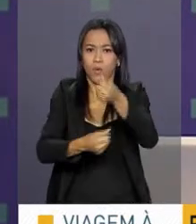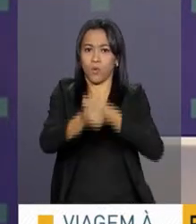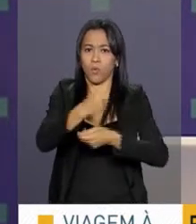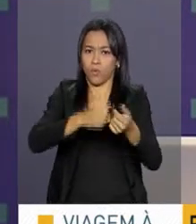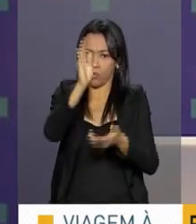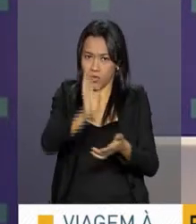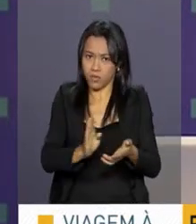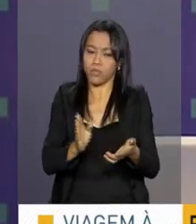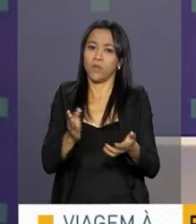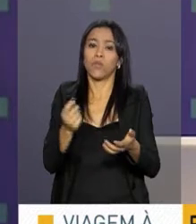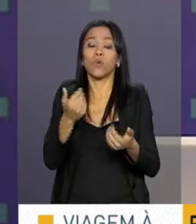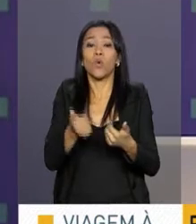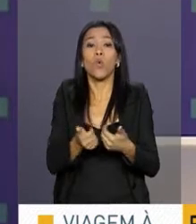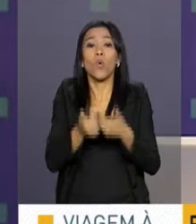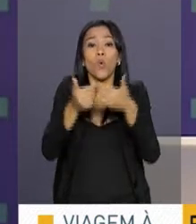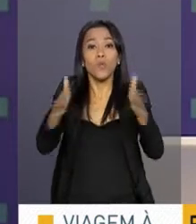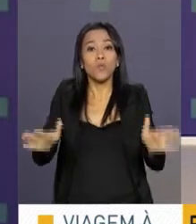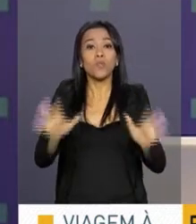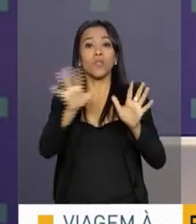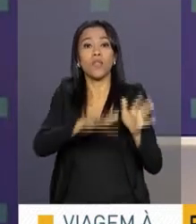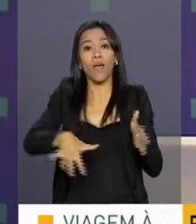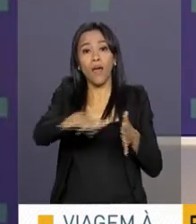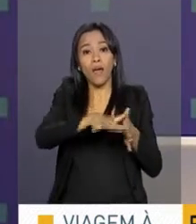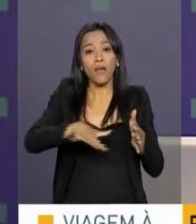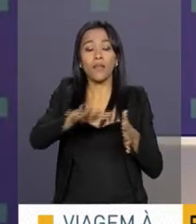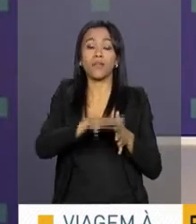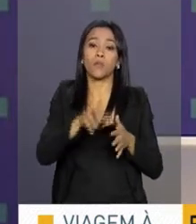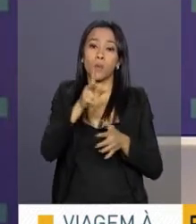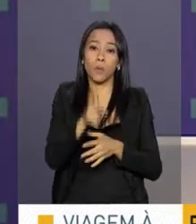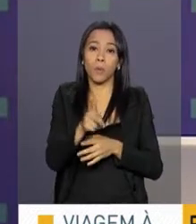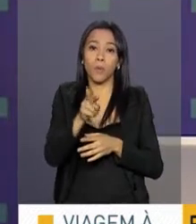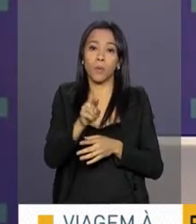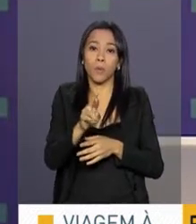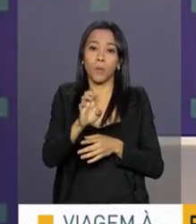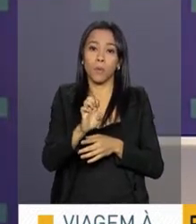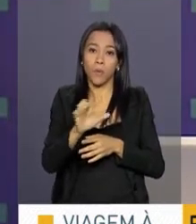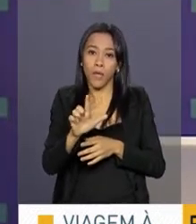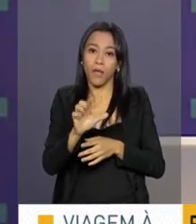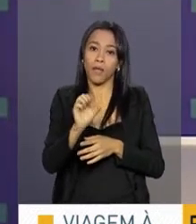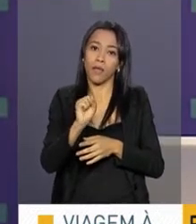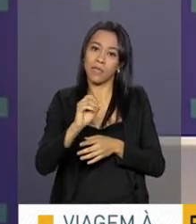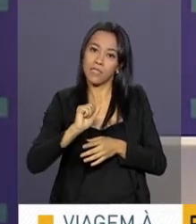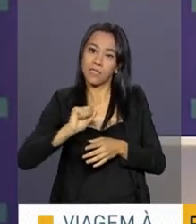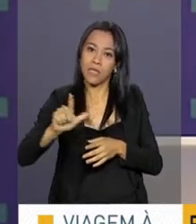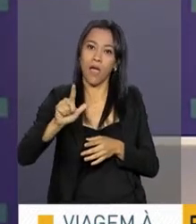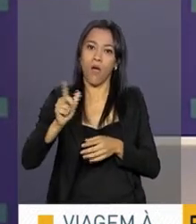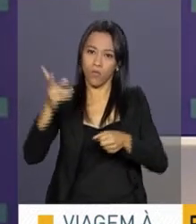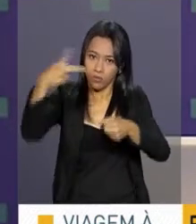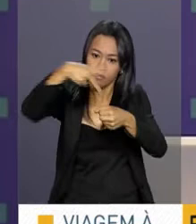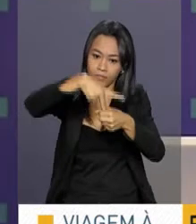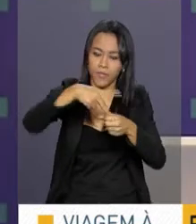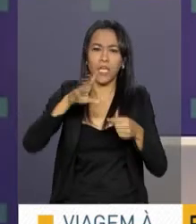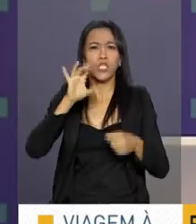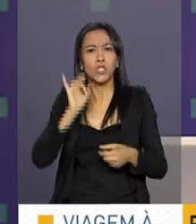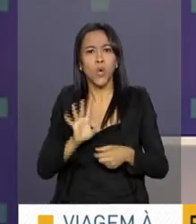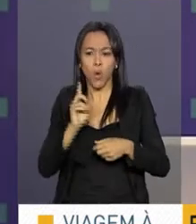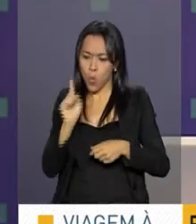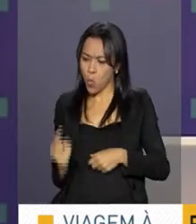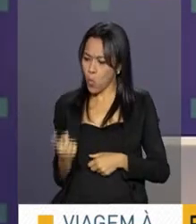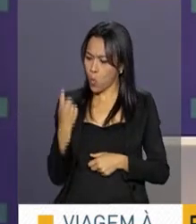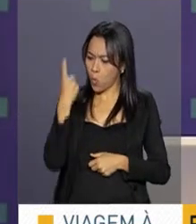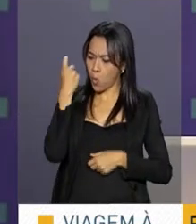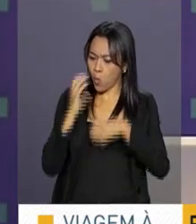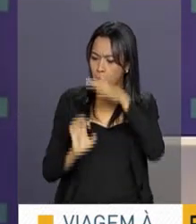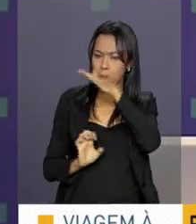abertura do setor de petróleo no pré-sal, tirando a exclusividade da Petrobras, e que tiveram continuidade em